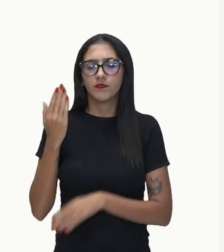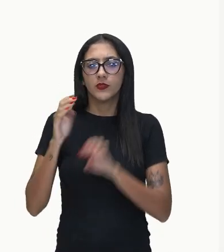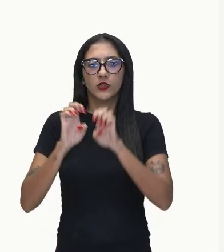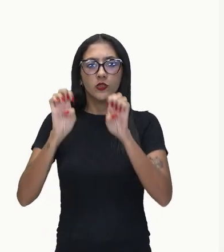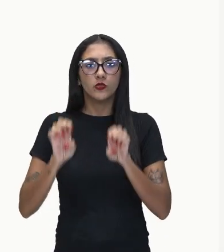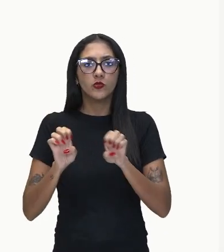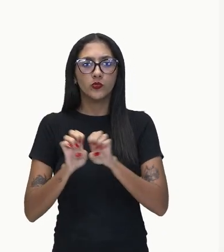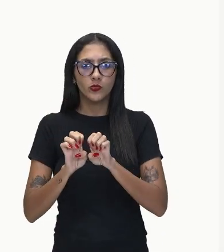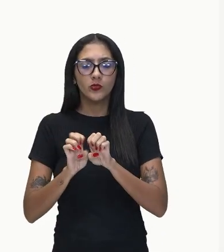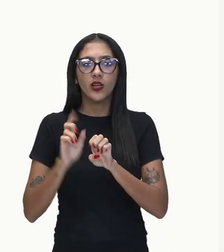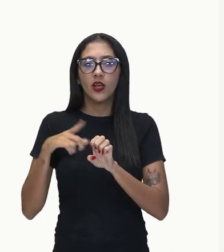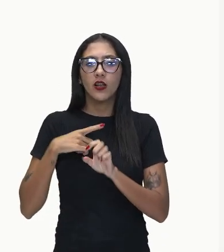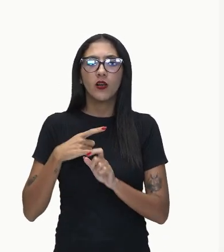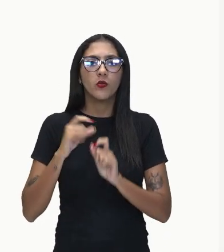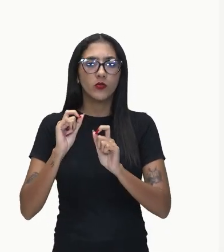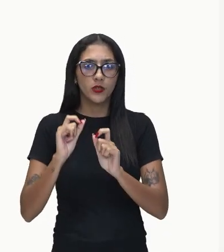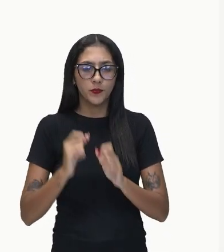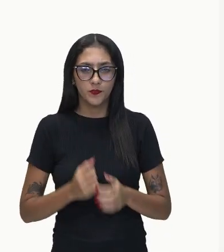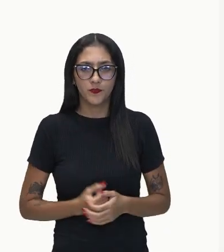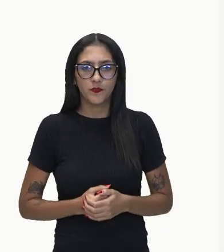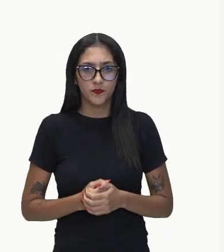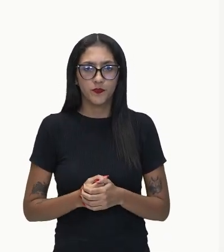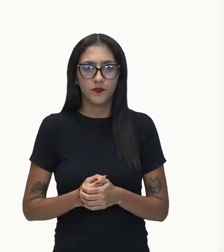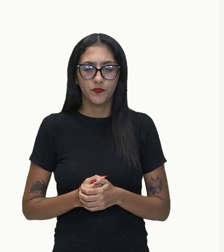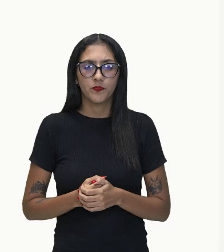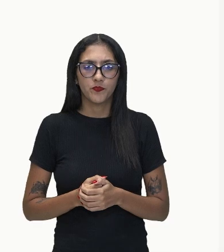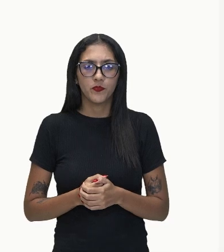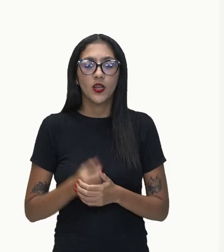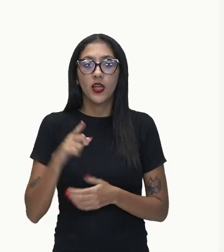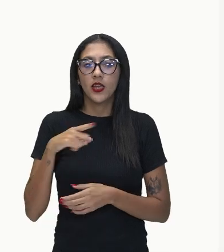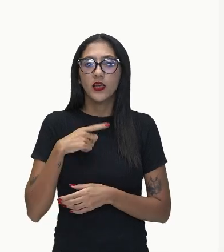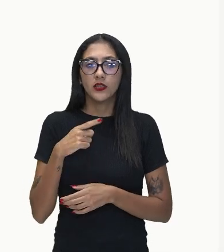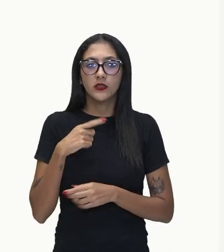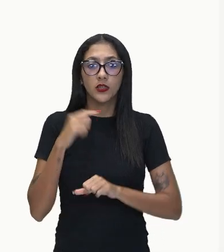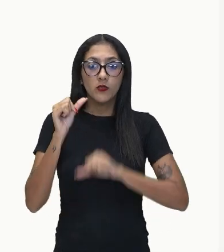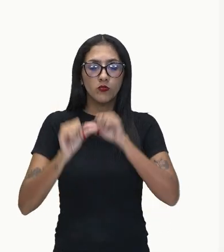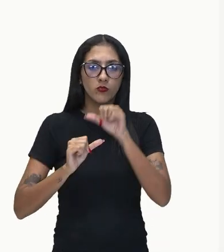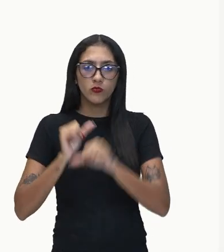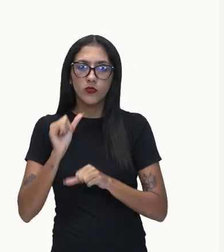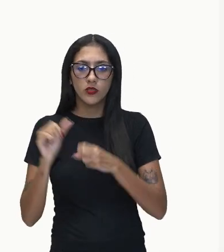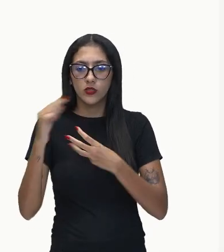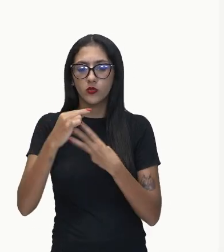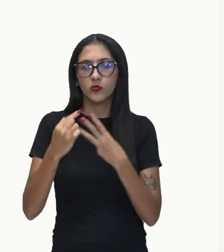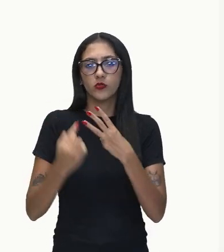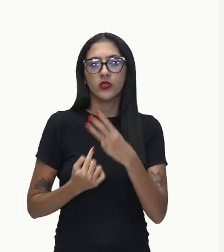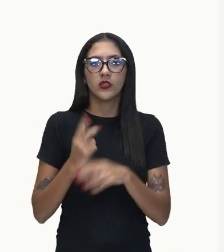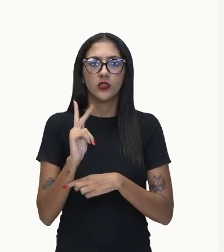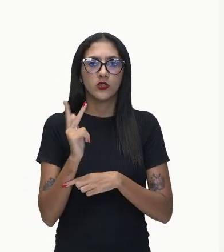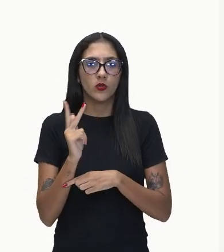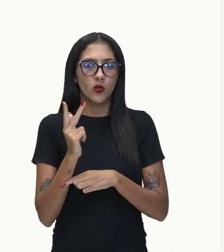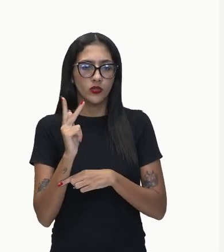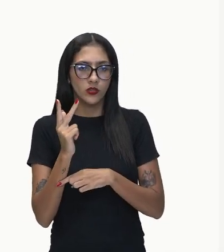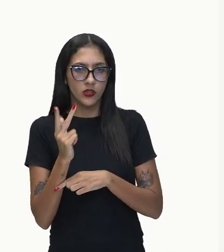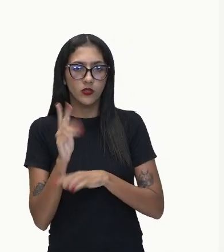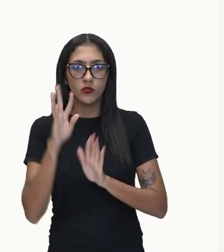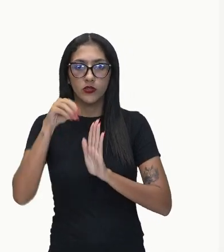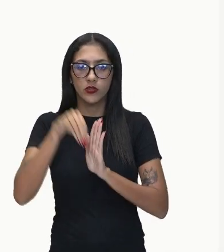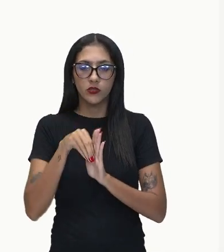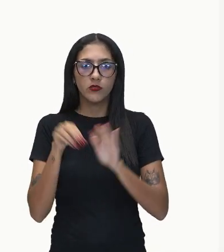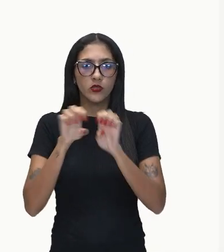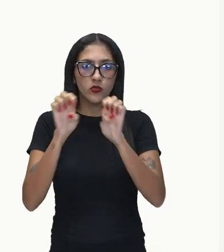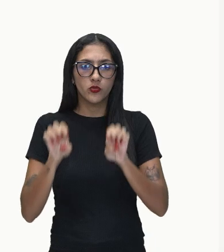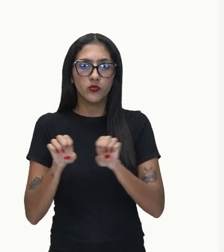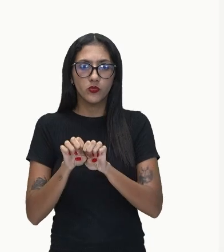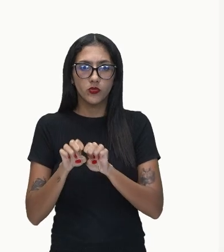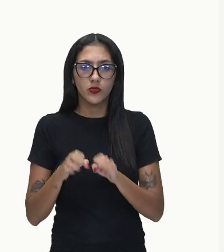é uma amina terciária, porque foram substituídos os 3 hidrogênios por radicais orgânicos. Esse daqui